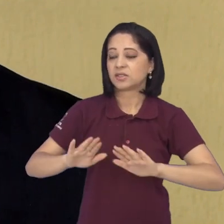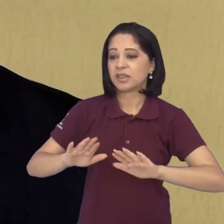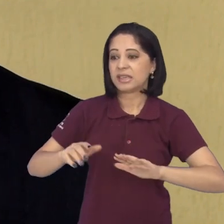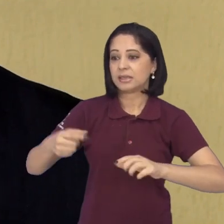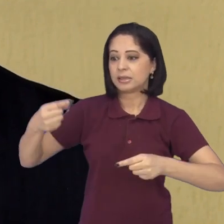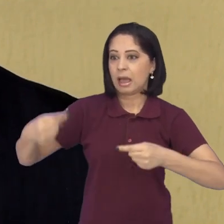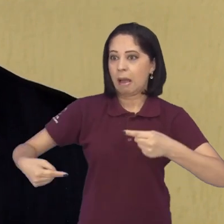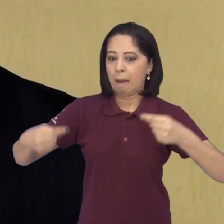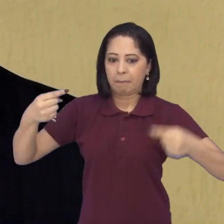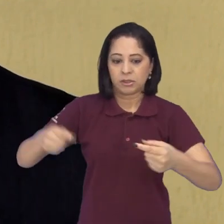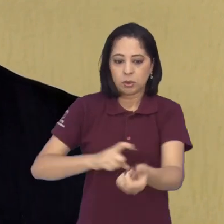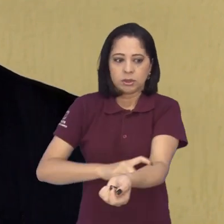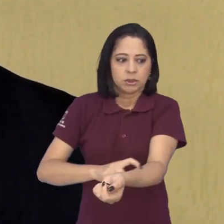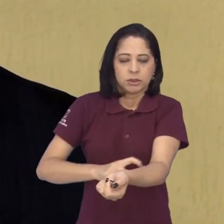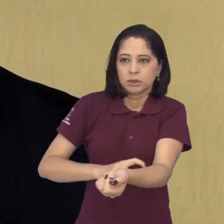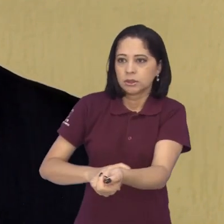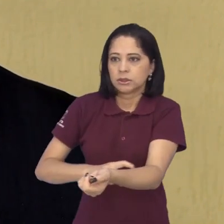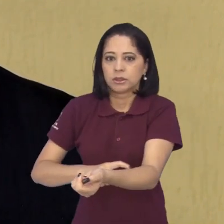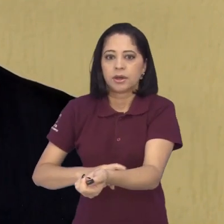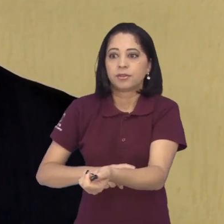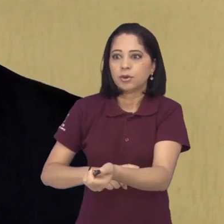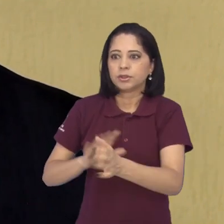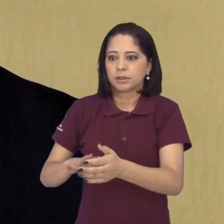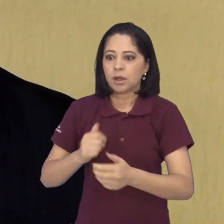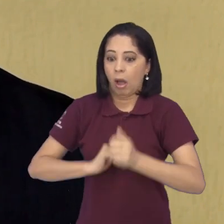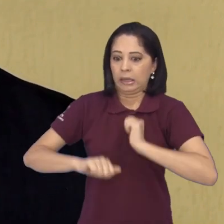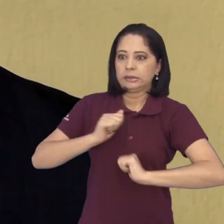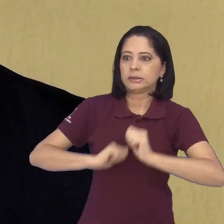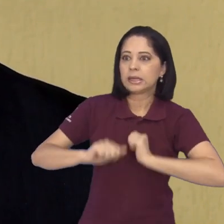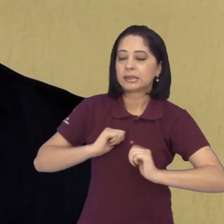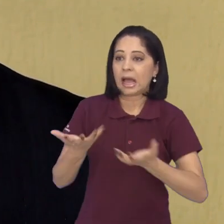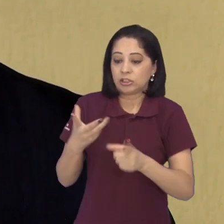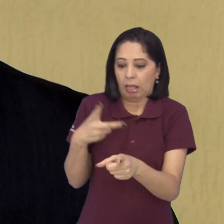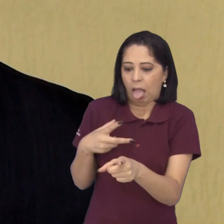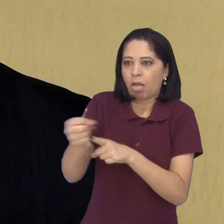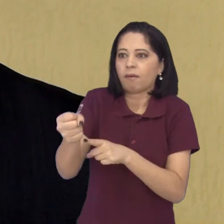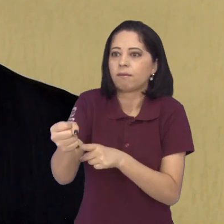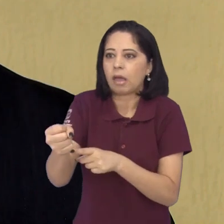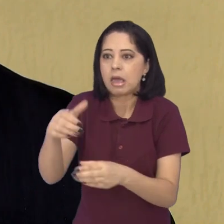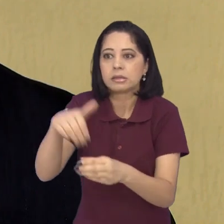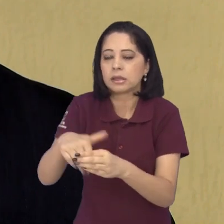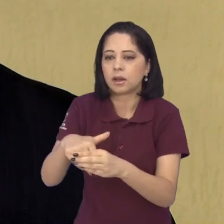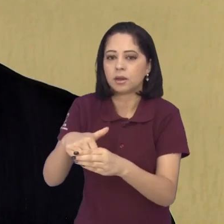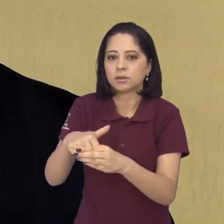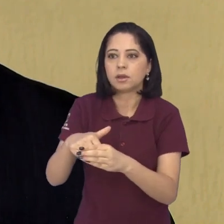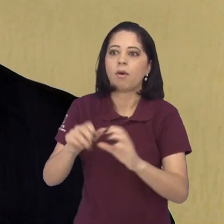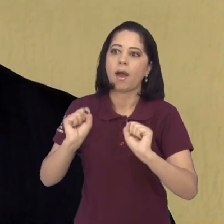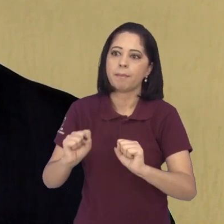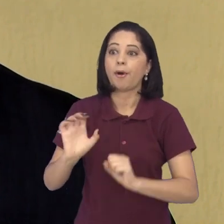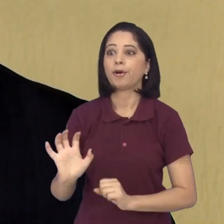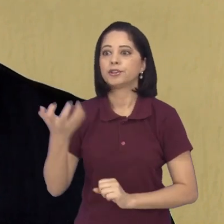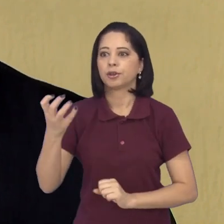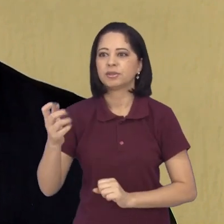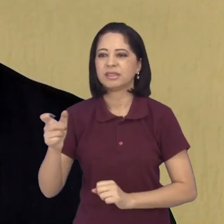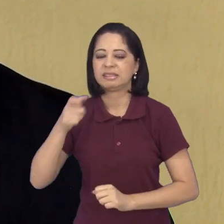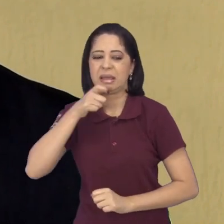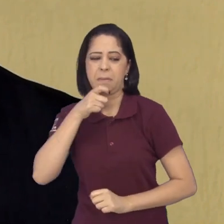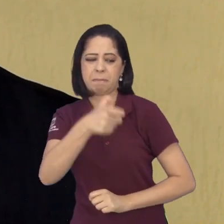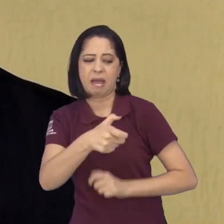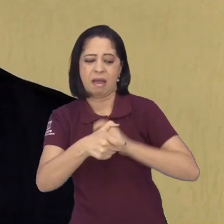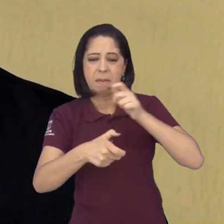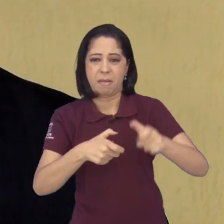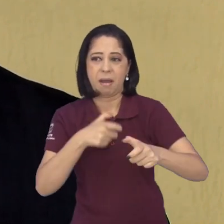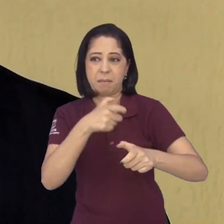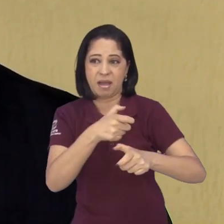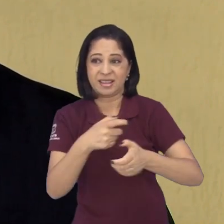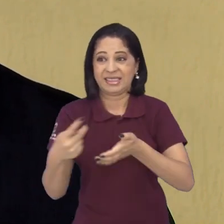pouco da racionalidade, da sensatez das pessoas. E aí, na ânsia de querer ganhar a eleição a qualquer custo, há